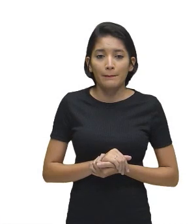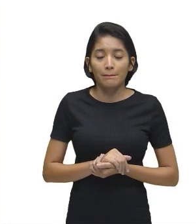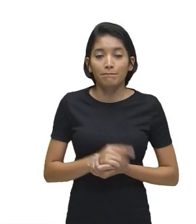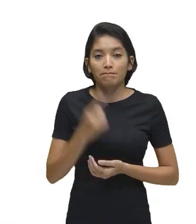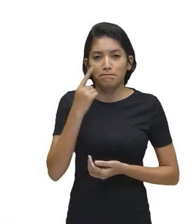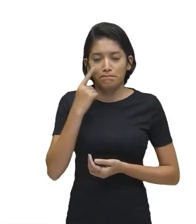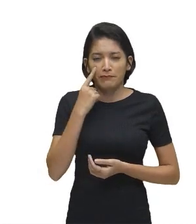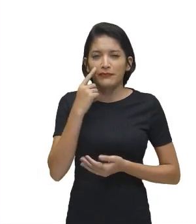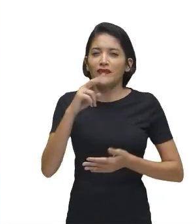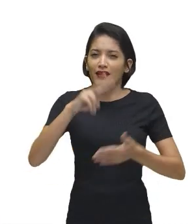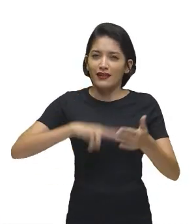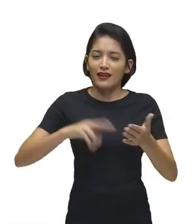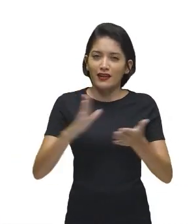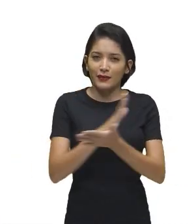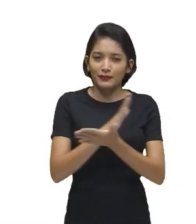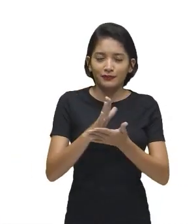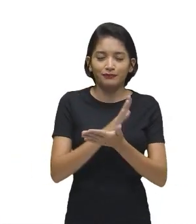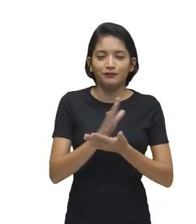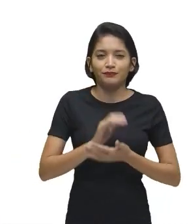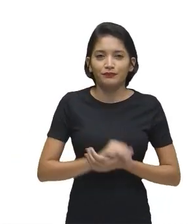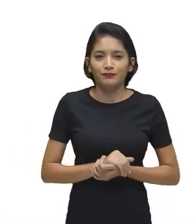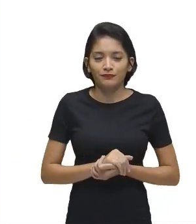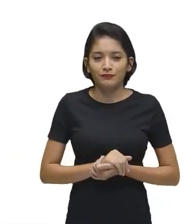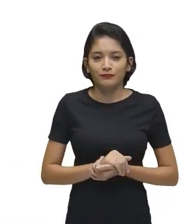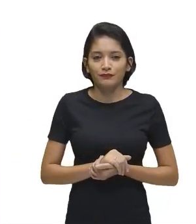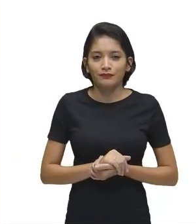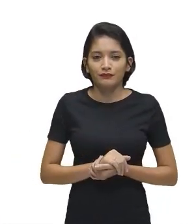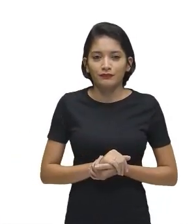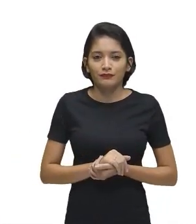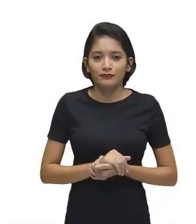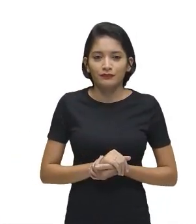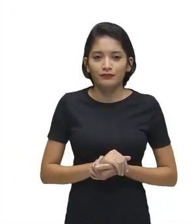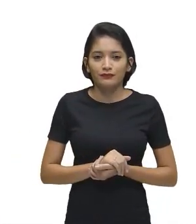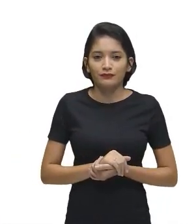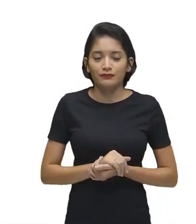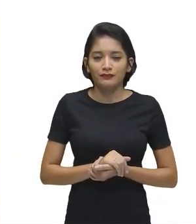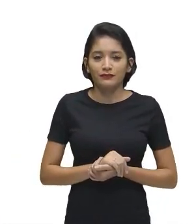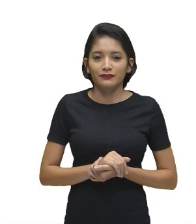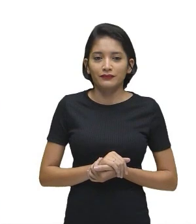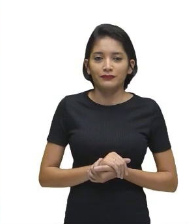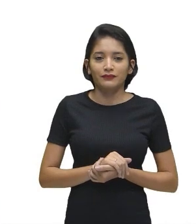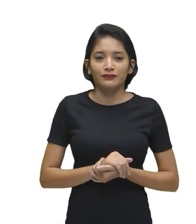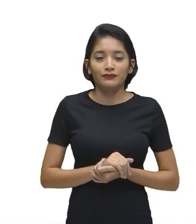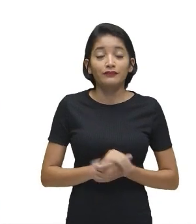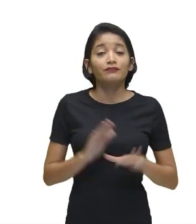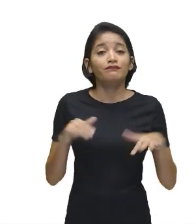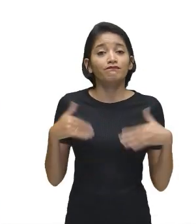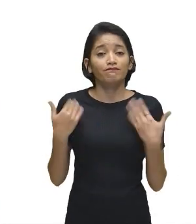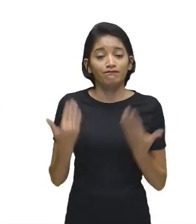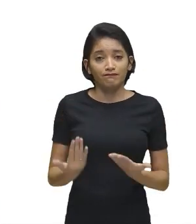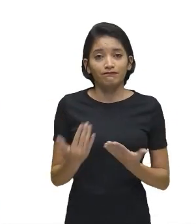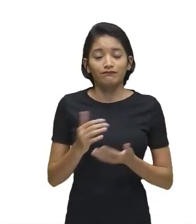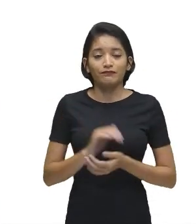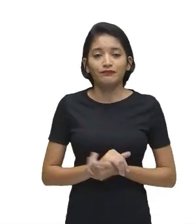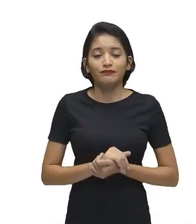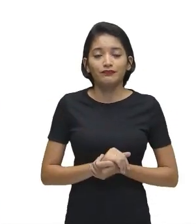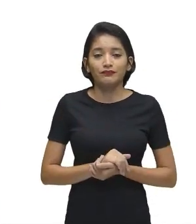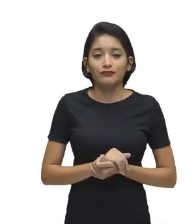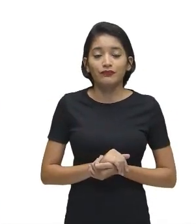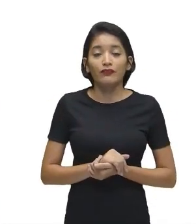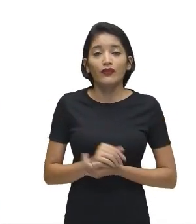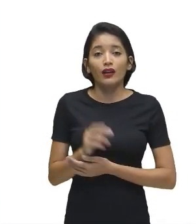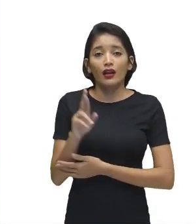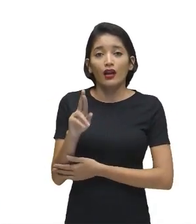Deixa eu ver aqui, acho que já está na outra. Bem, aqui a